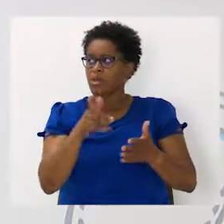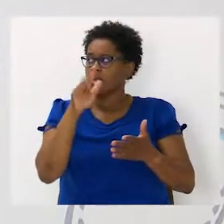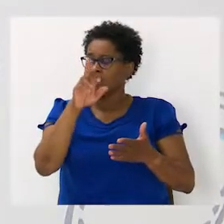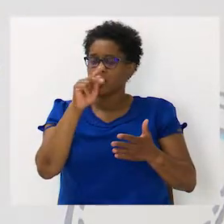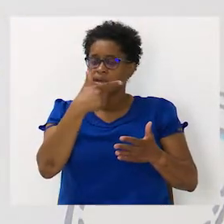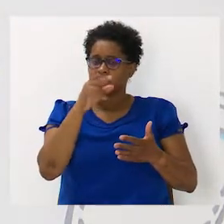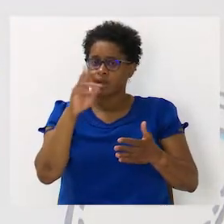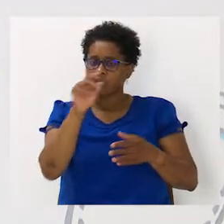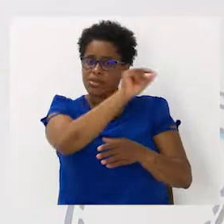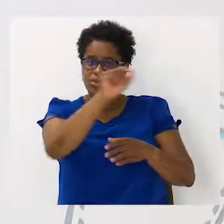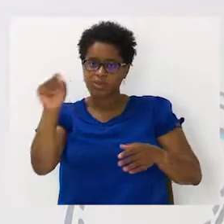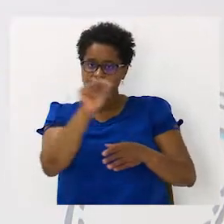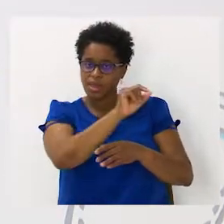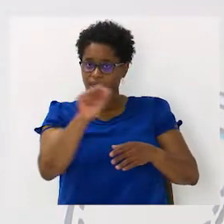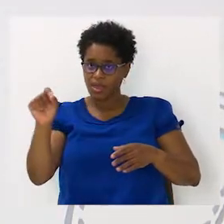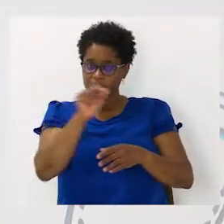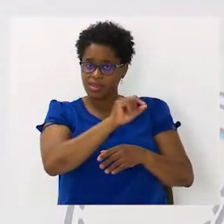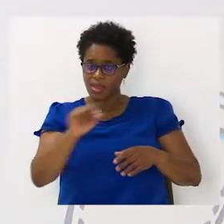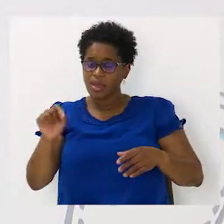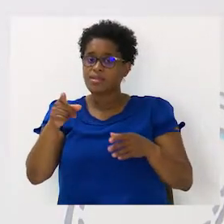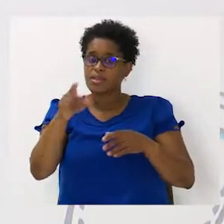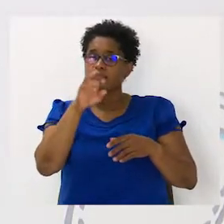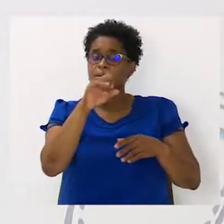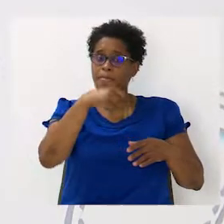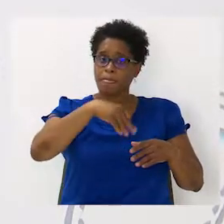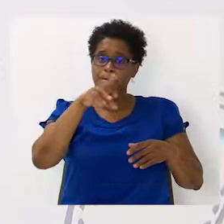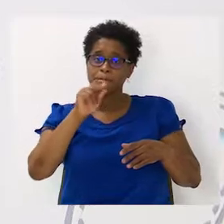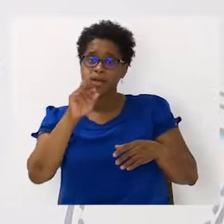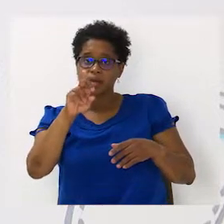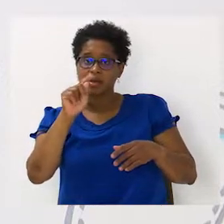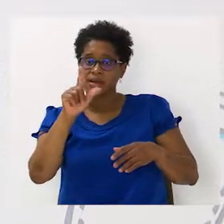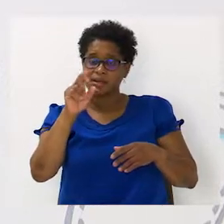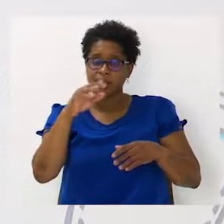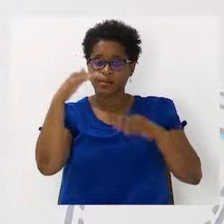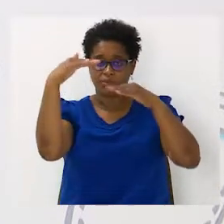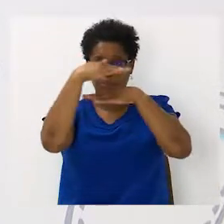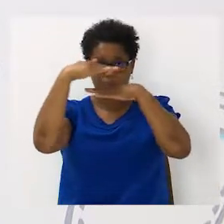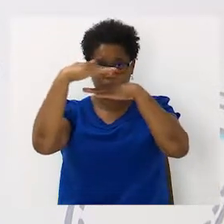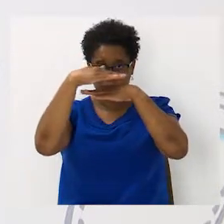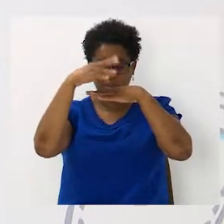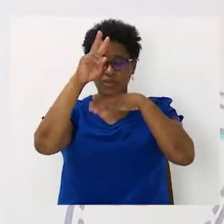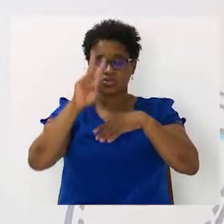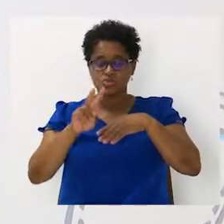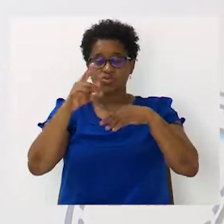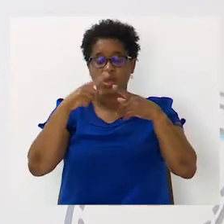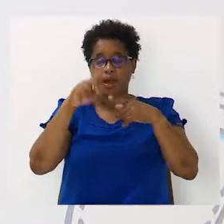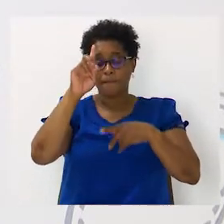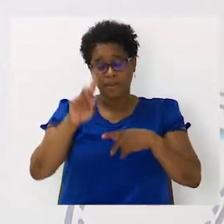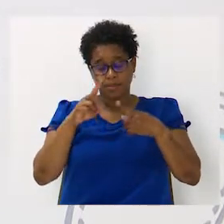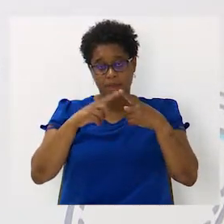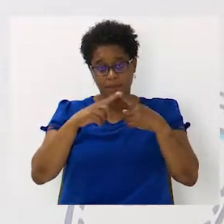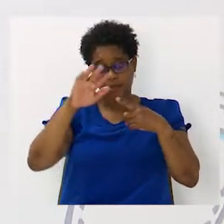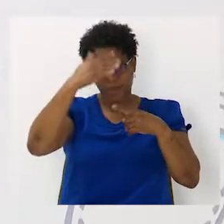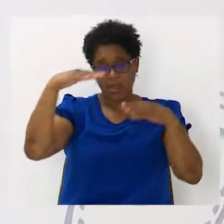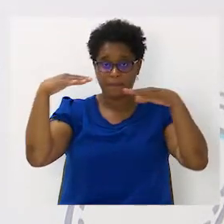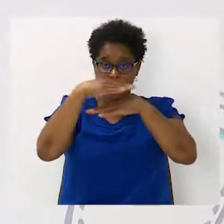paralelas. Quais são as retas paralelas que vocês têm ali? Nós temos essa primeira reta, é paralela à segunda reta e é paralela